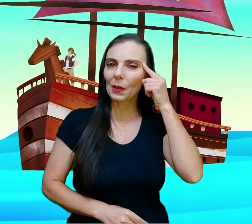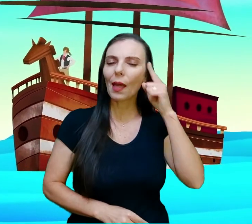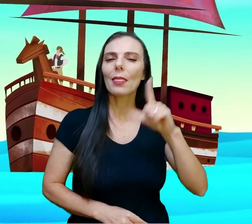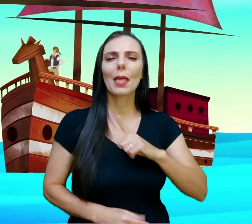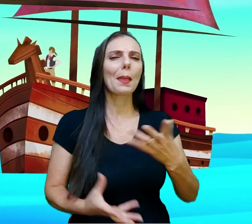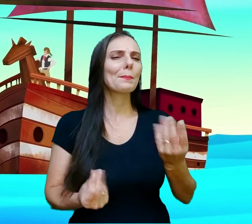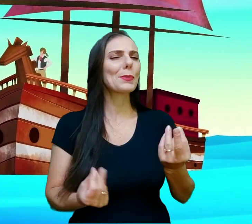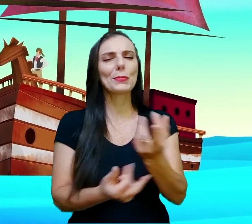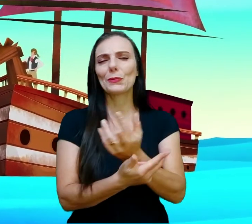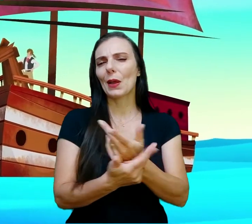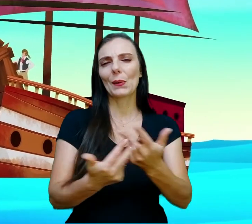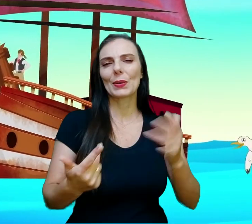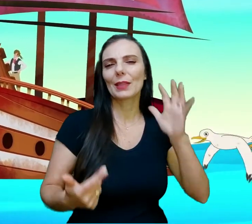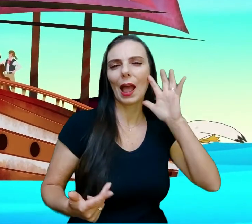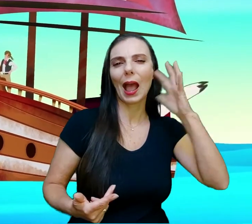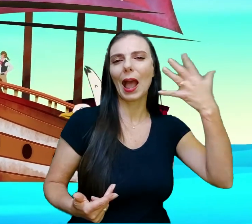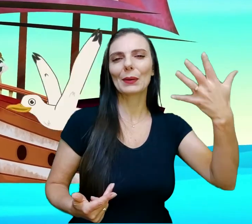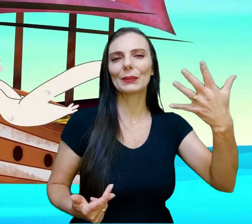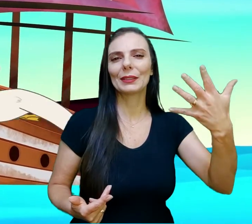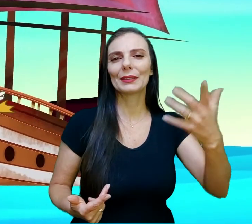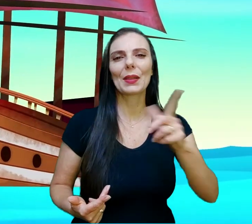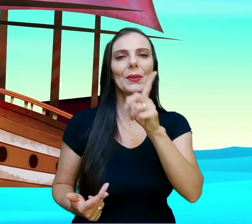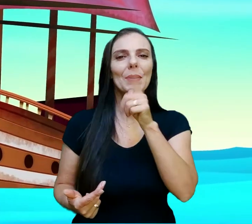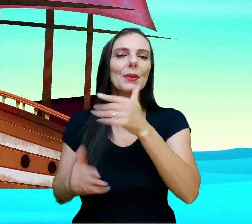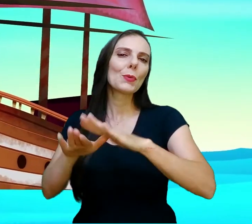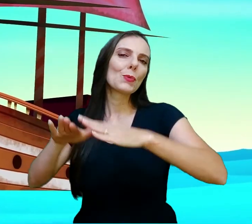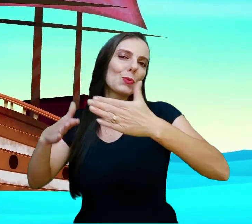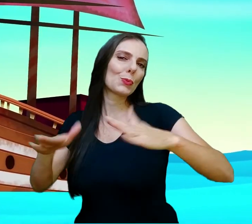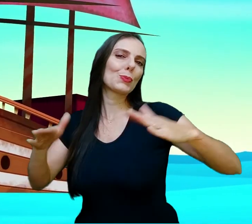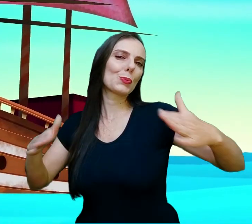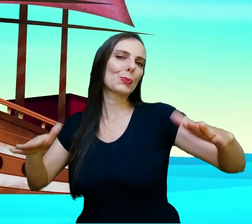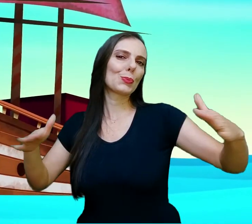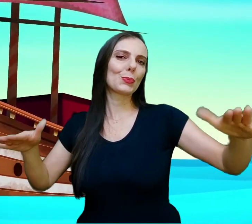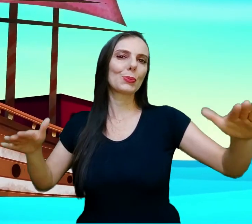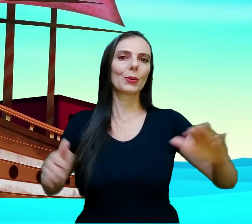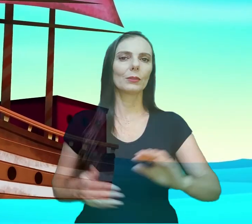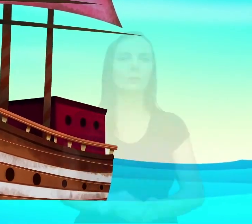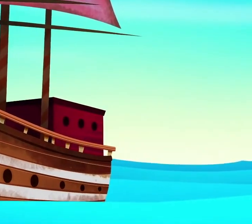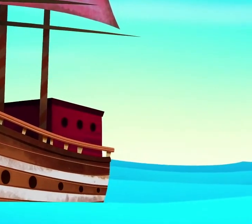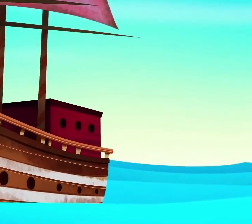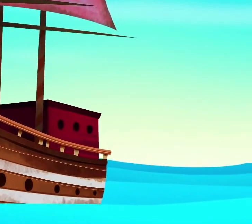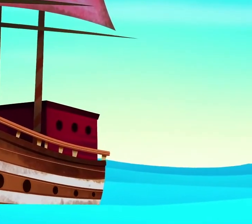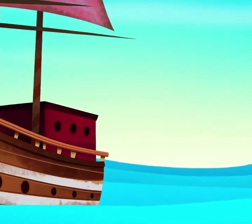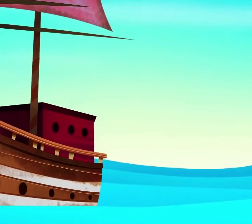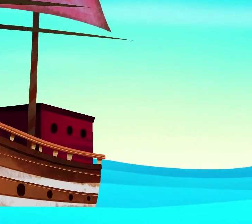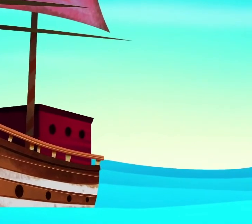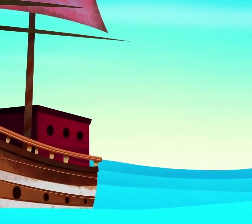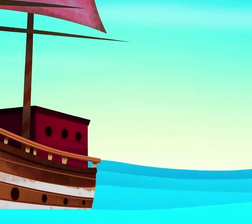havia muitas outras aventuras esperando por ele lá no grande oceano.